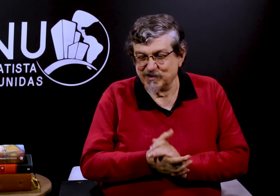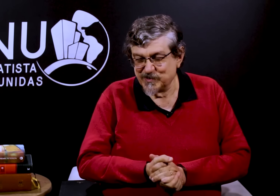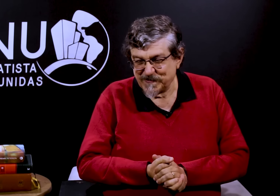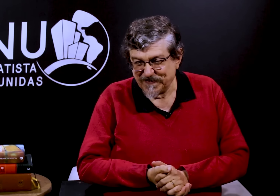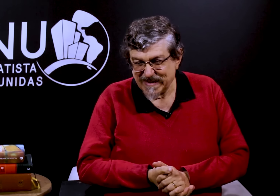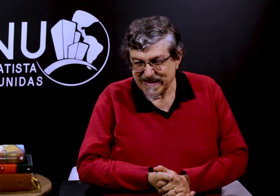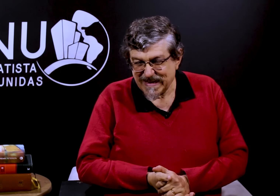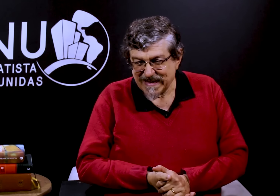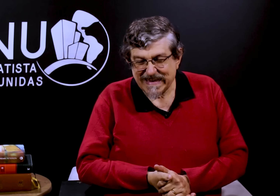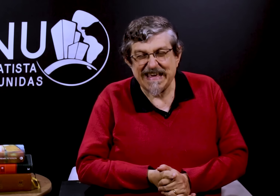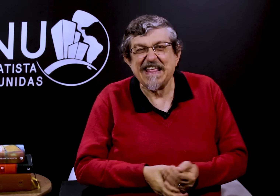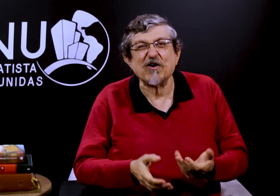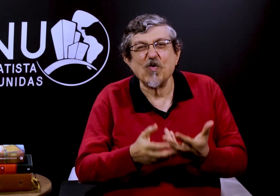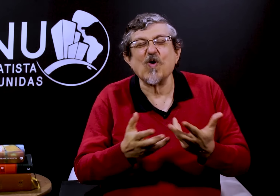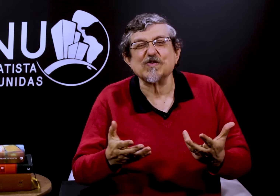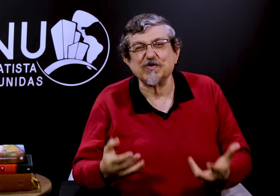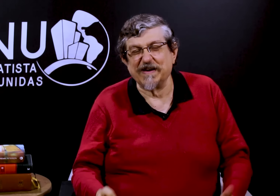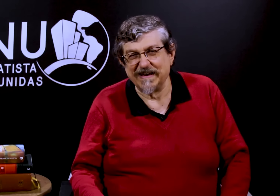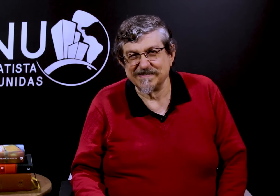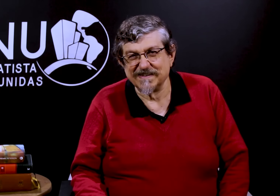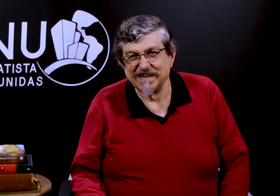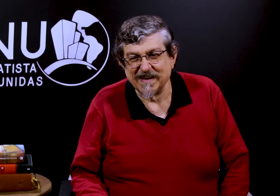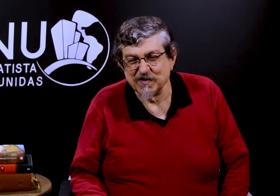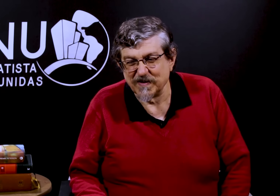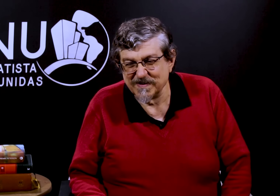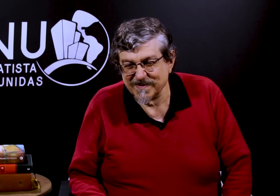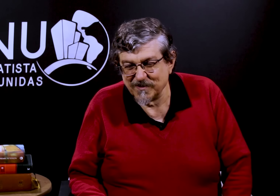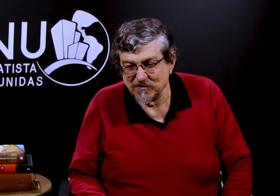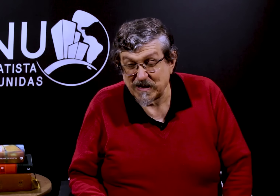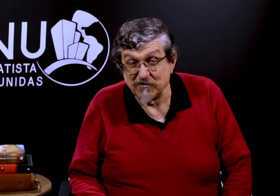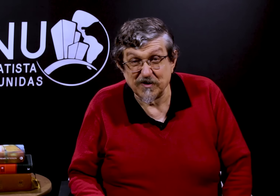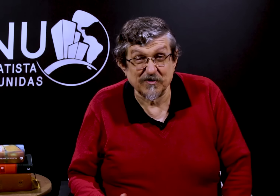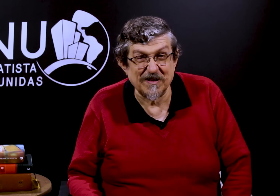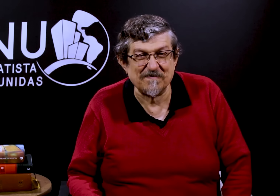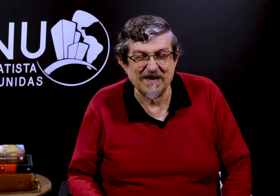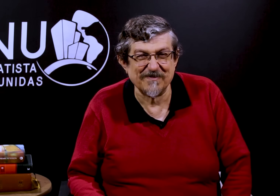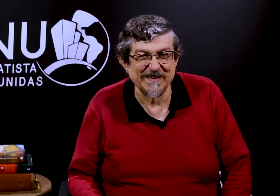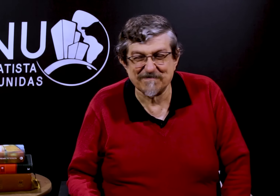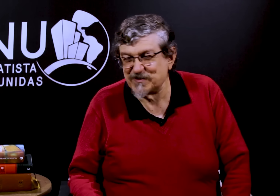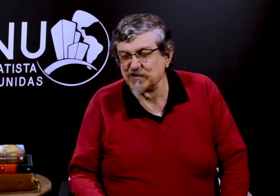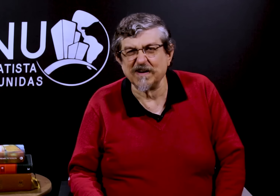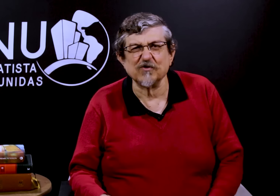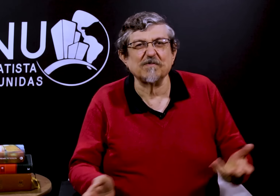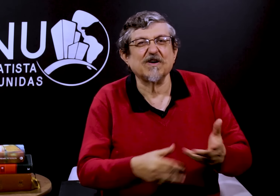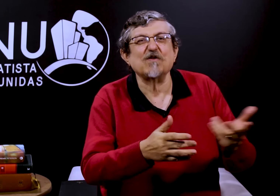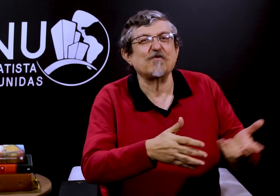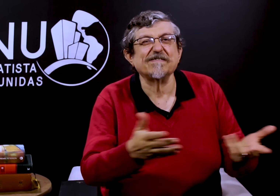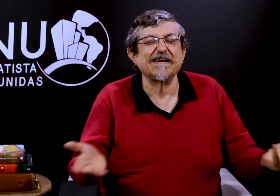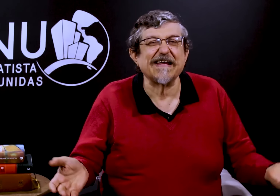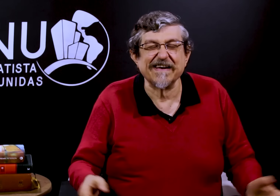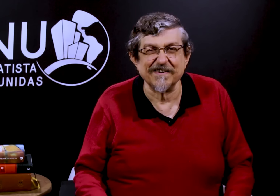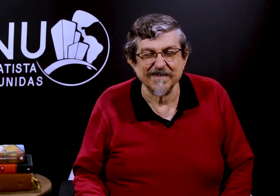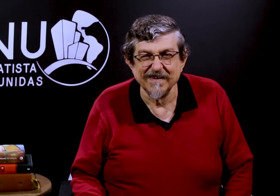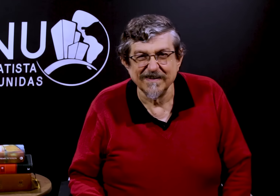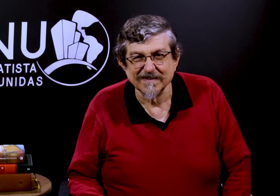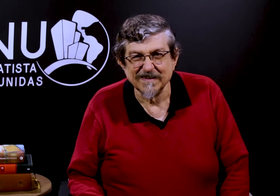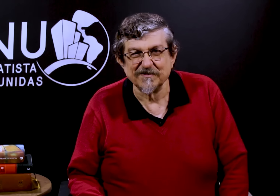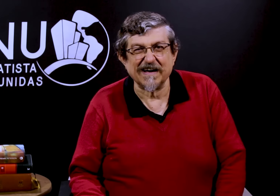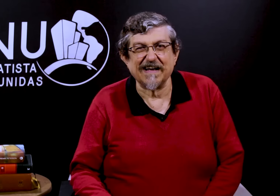de Deus, que negócio é esse que às vezes eu tenho visto na minha vida, pessoas falando, escuta, mas o que eu vou fazer lá na